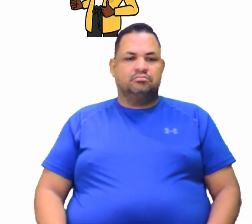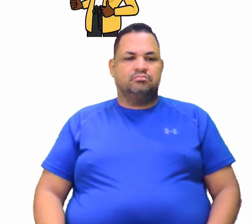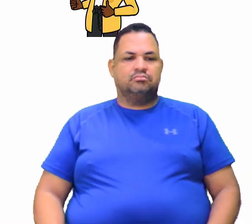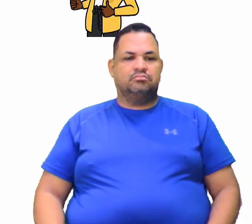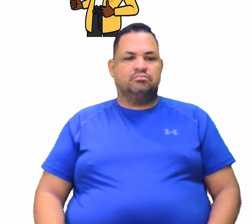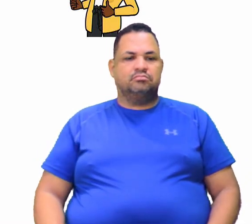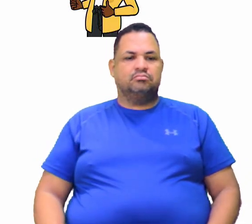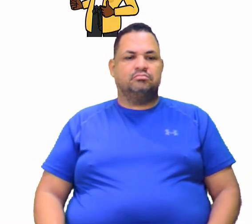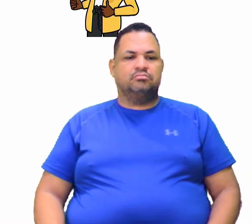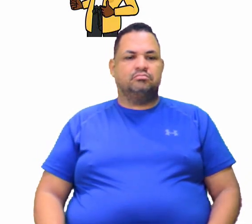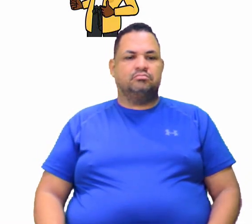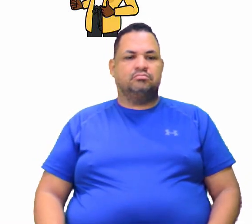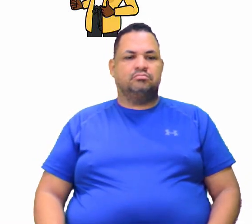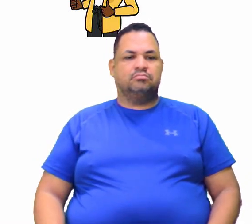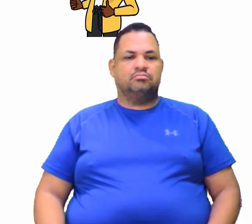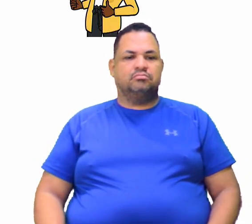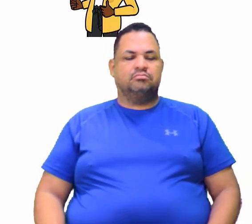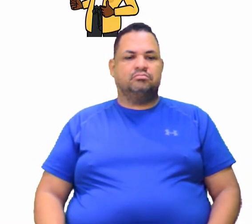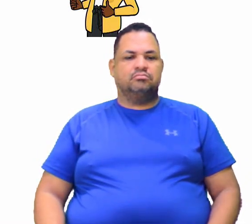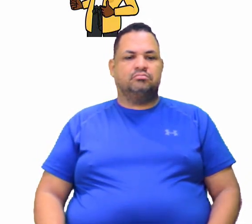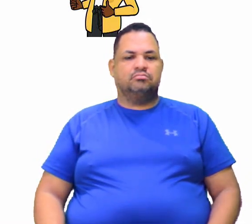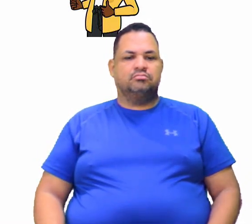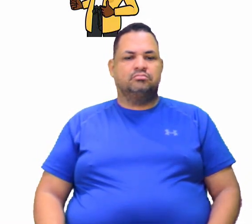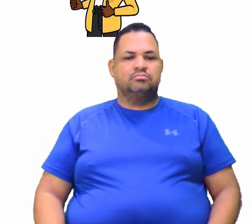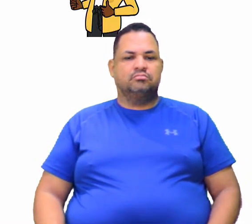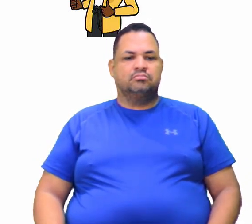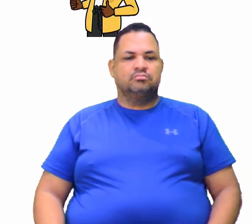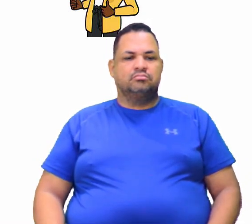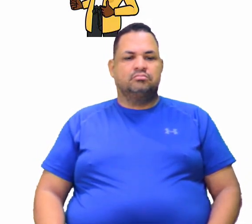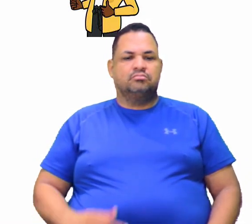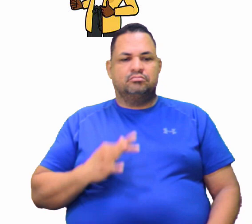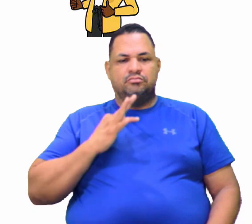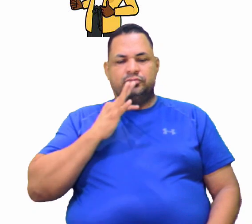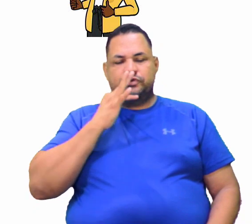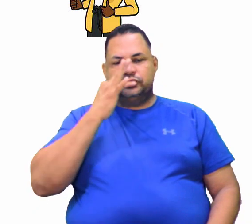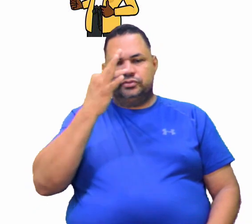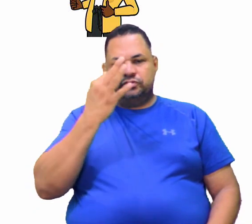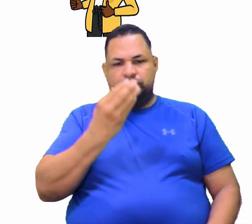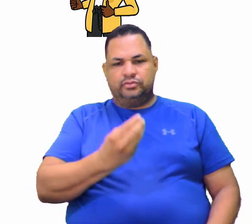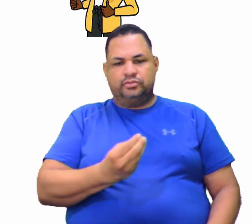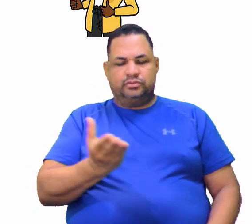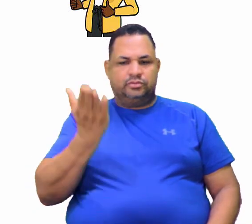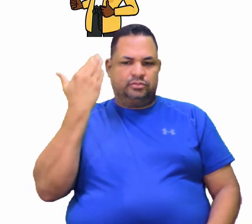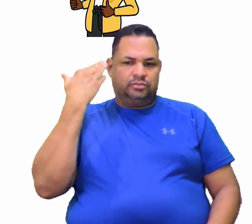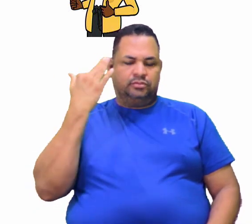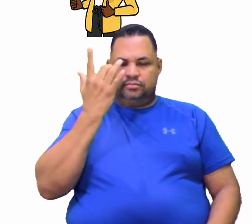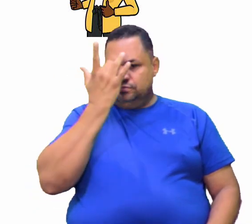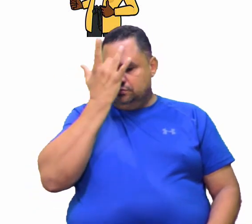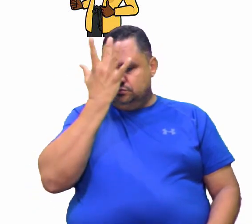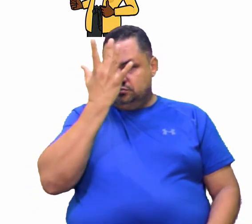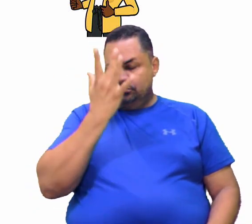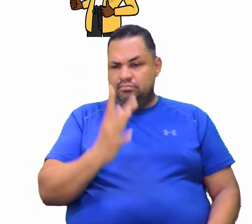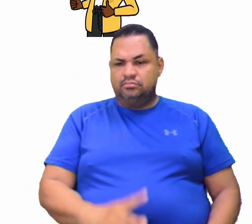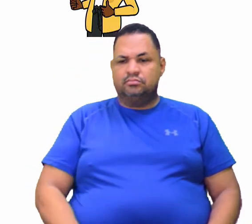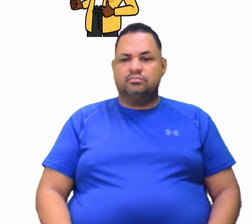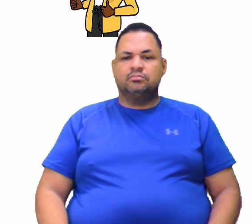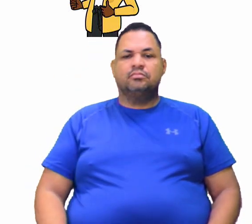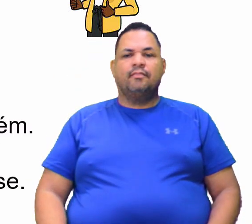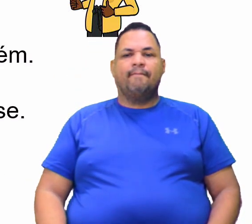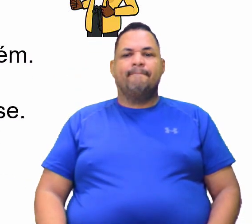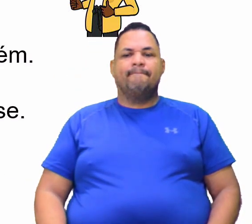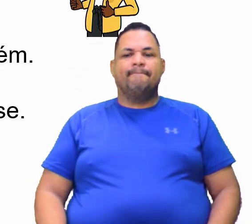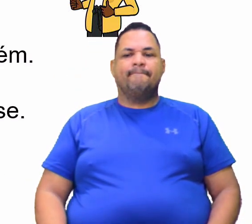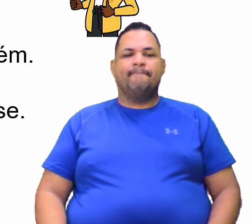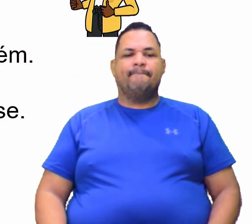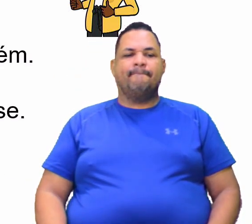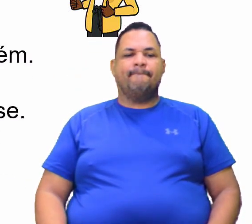futuro do pretérito. Belezinha? Fácil, né? Então,